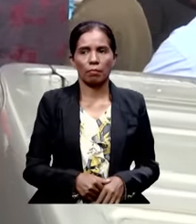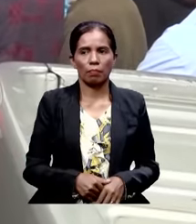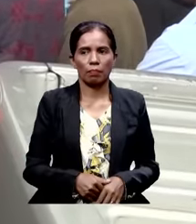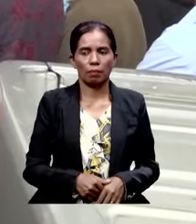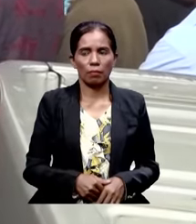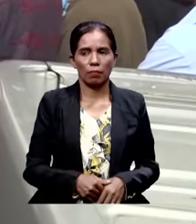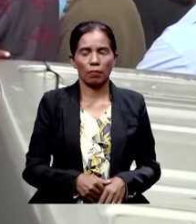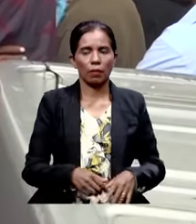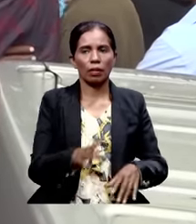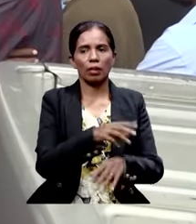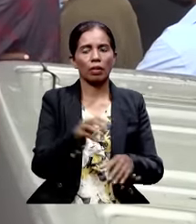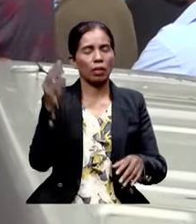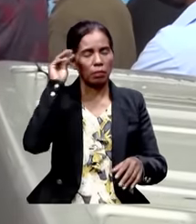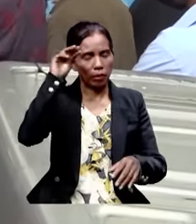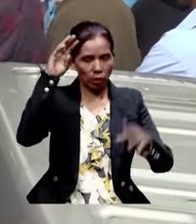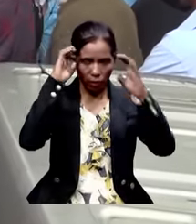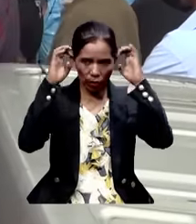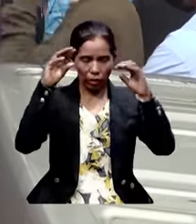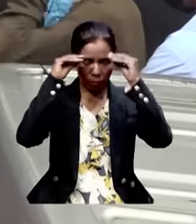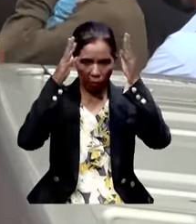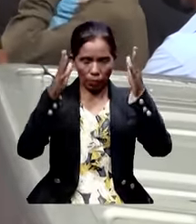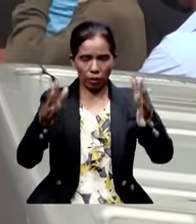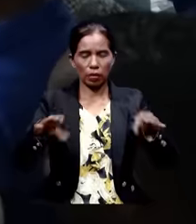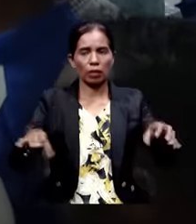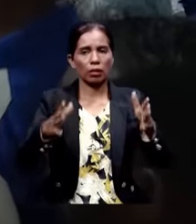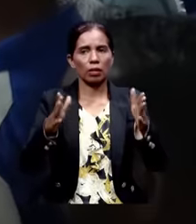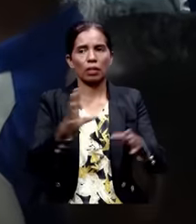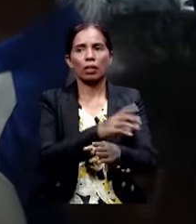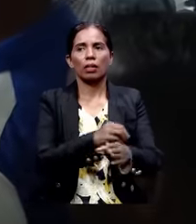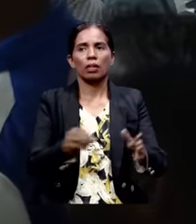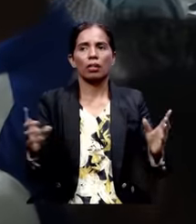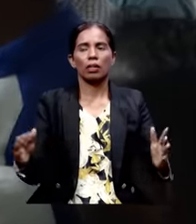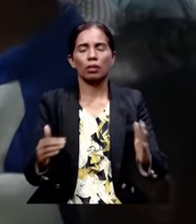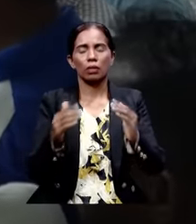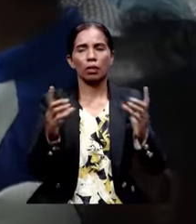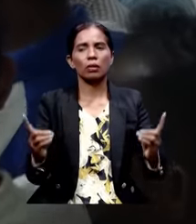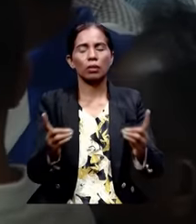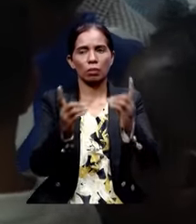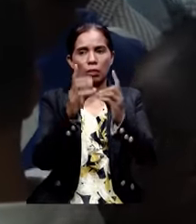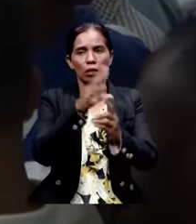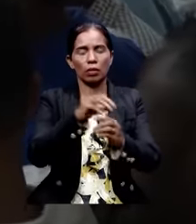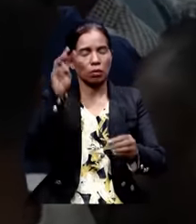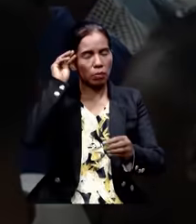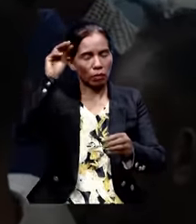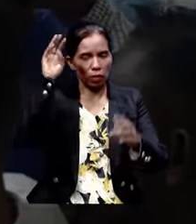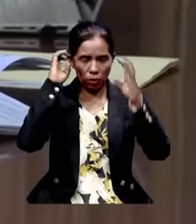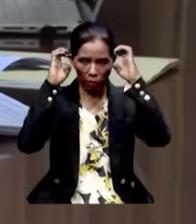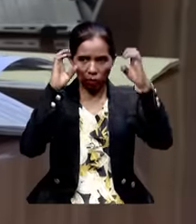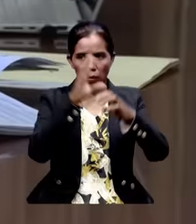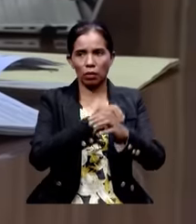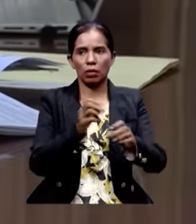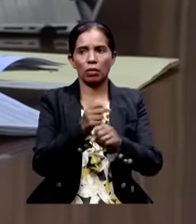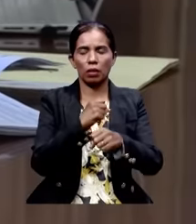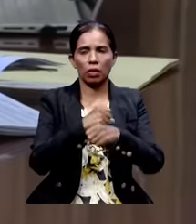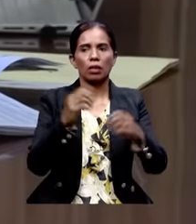Rafael concentra aí o Ministério da Educação, professores contratados, consegue rassar uma nova equipa jurídica, Ministério da Educação, onde há